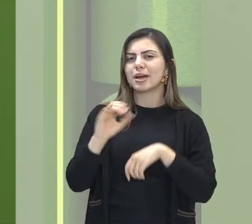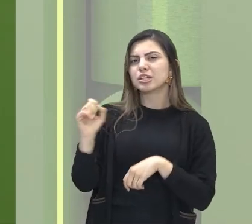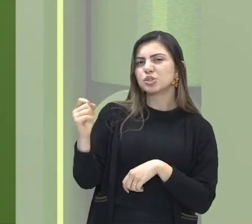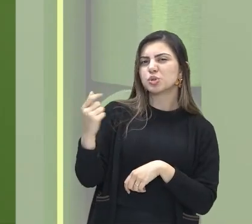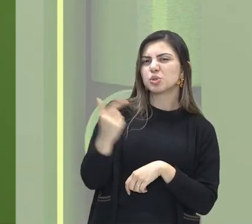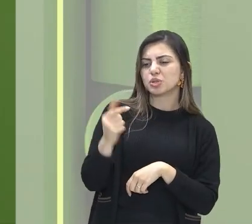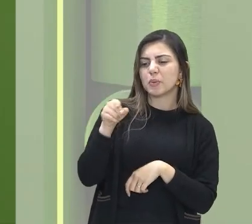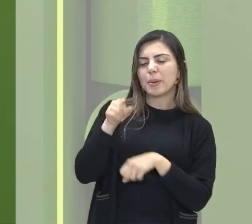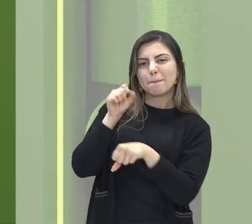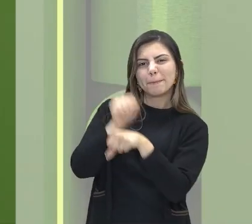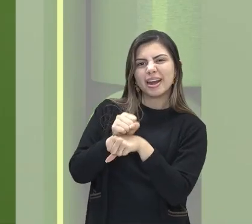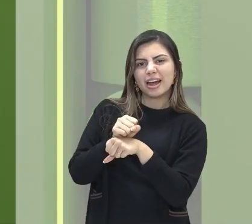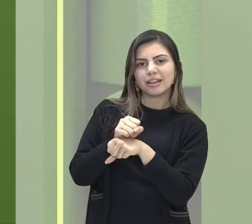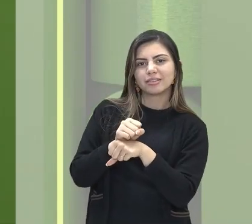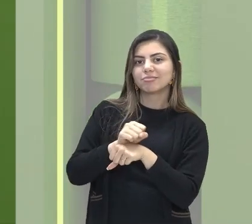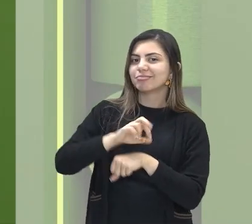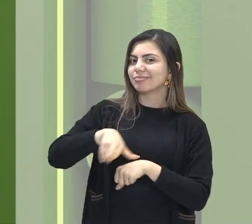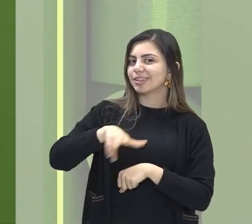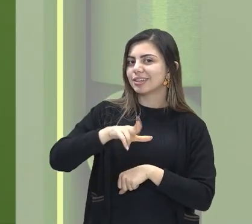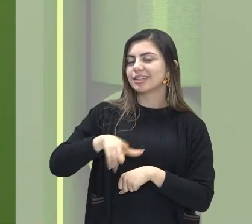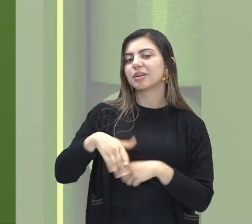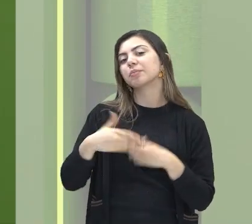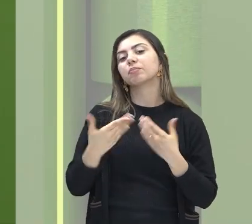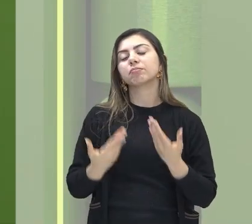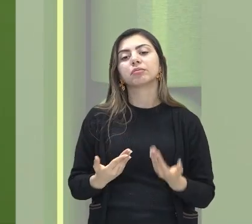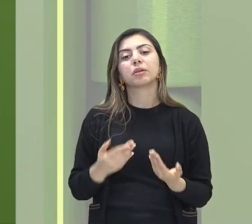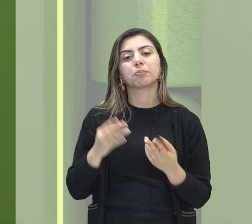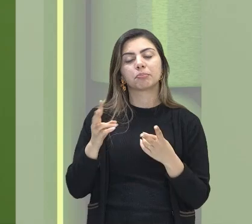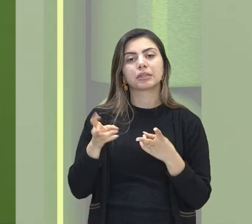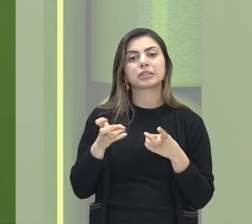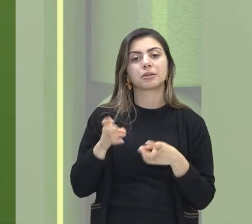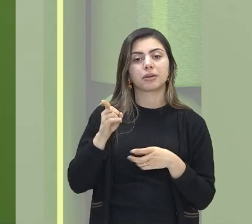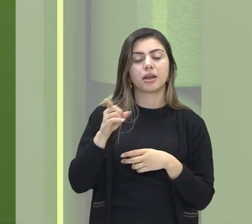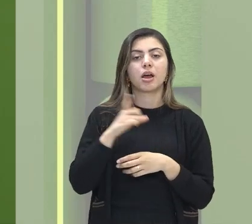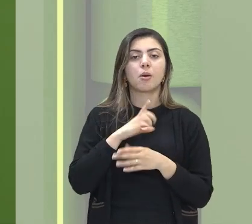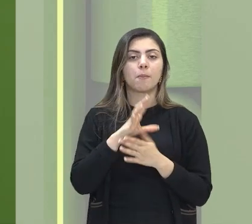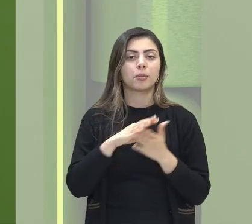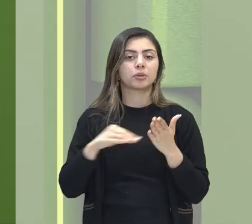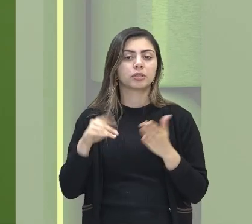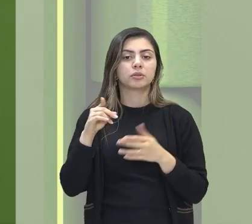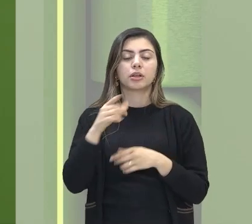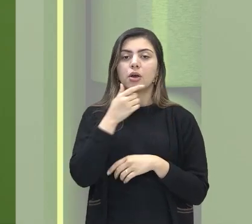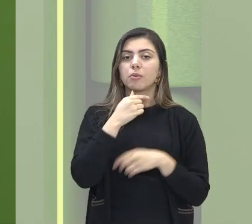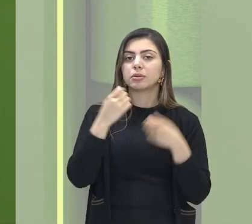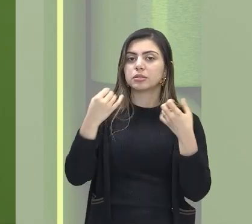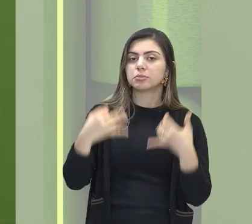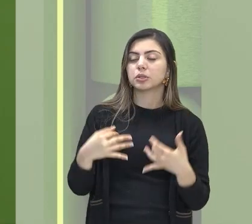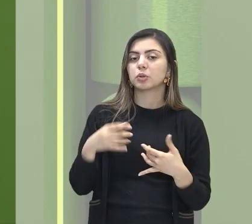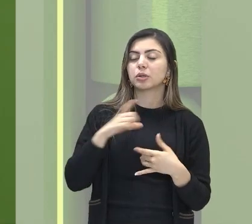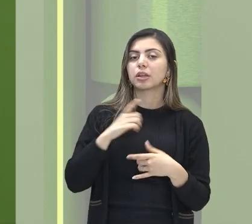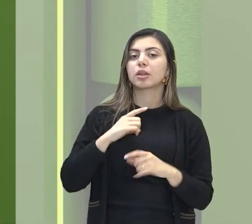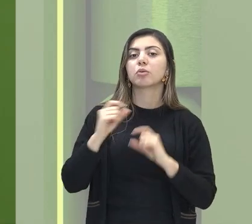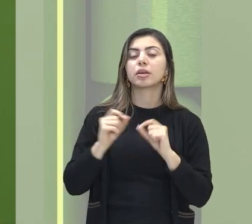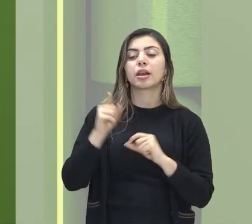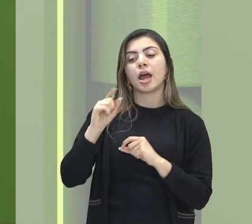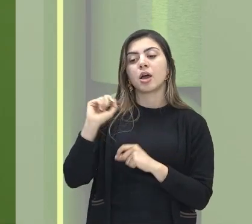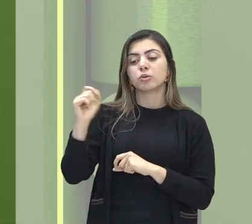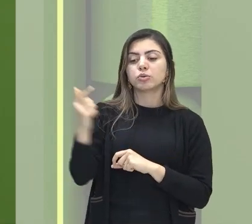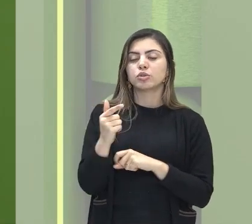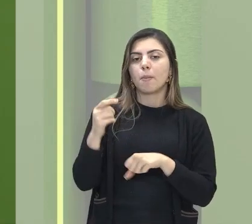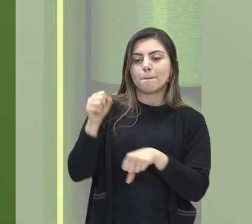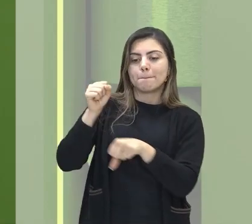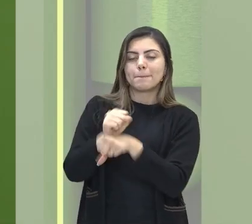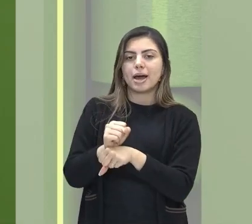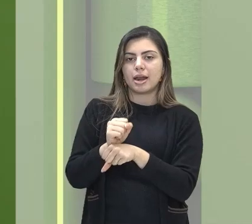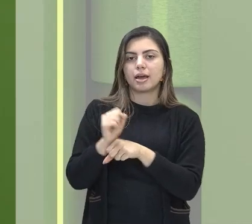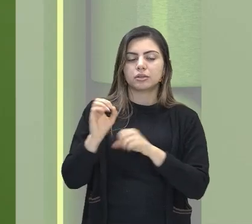Nesse modelo aí de Nicolau Copérnico, dizendo que o Sol era fixo no centro, e a